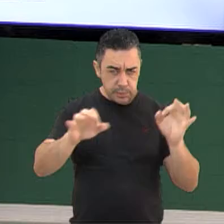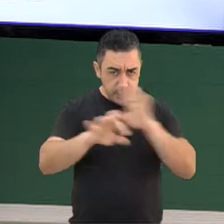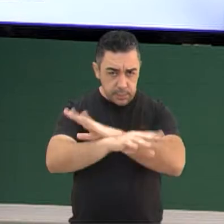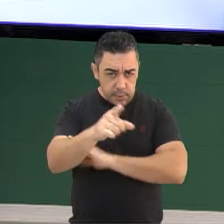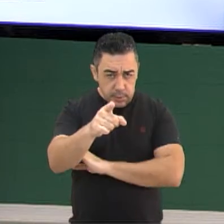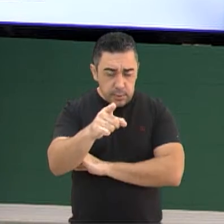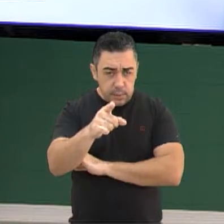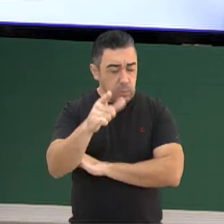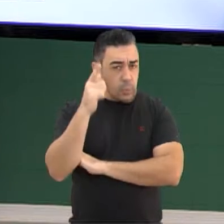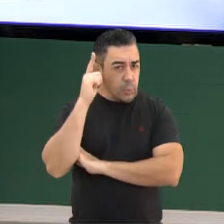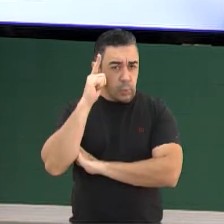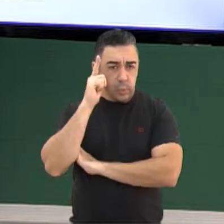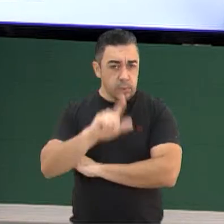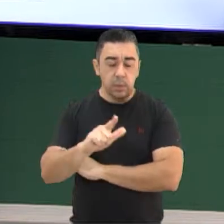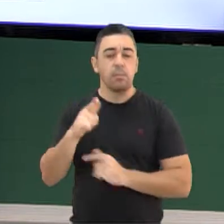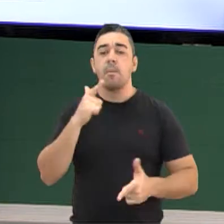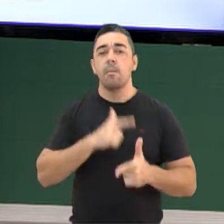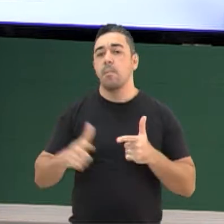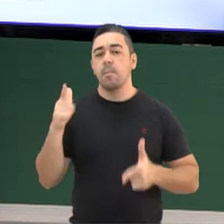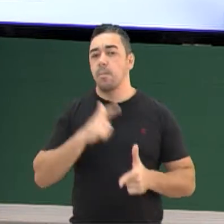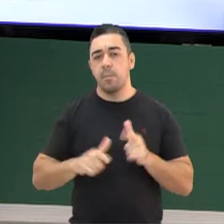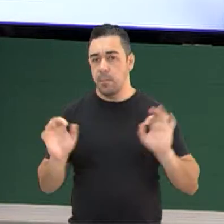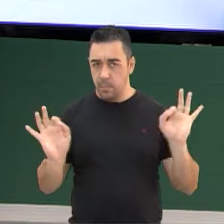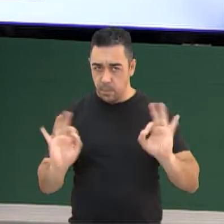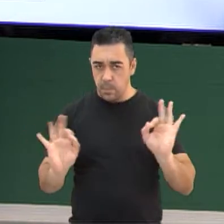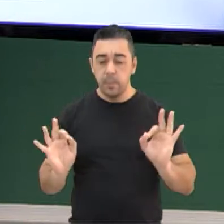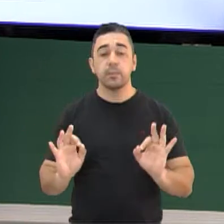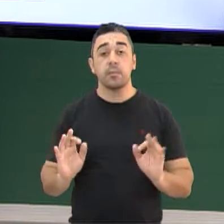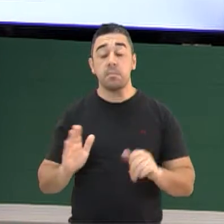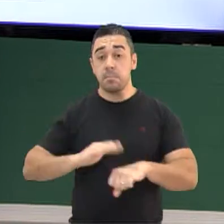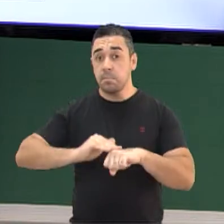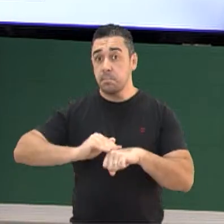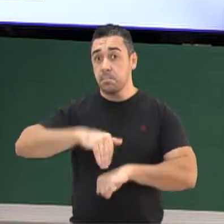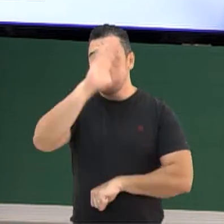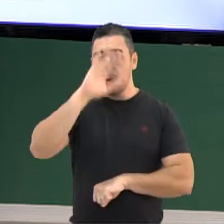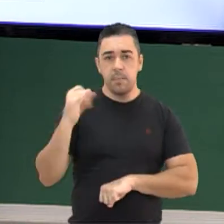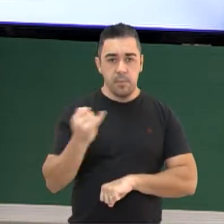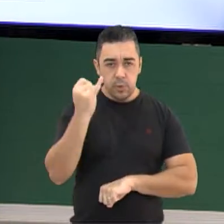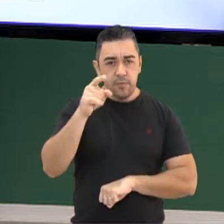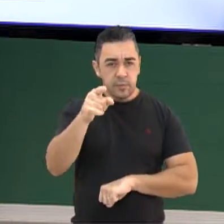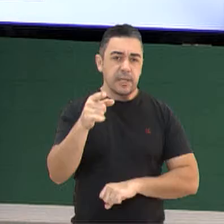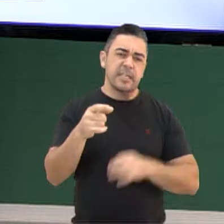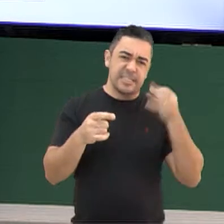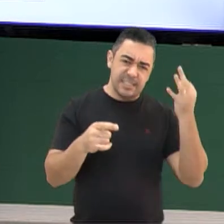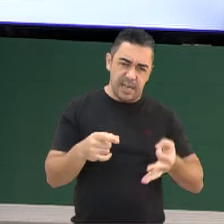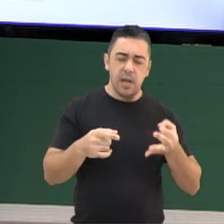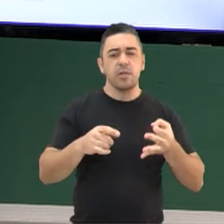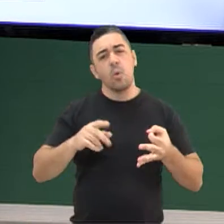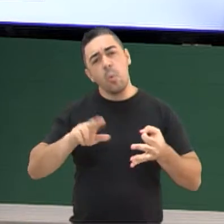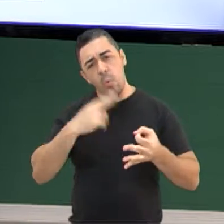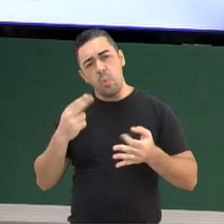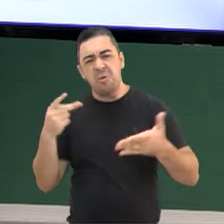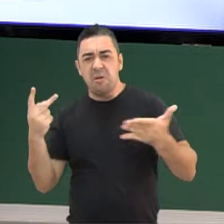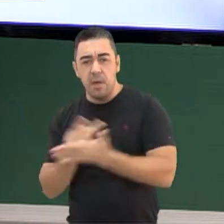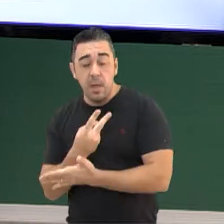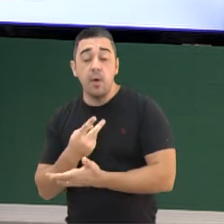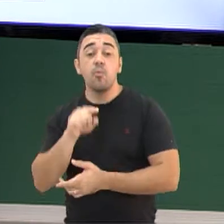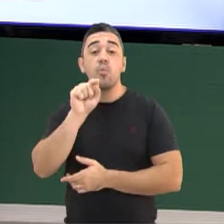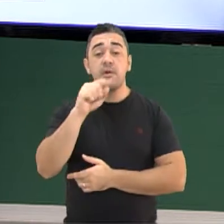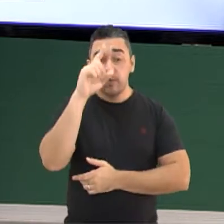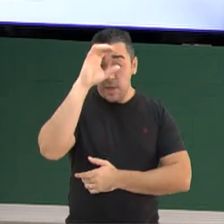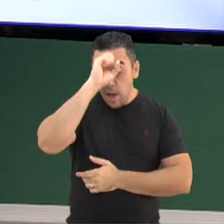Se você não conseguiu, não tem problema. Mais importante do que o que você acerta ou erra é o que você aprende